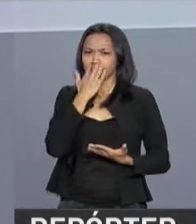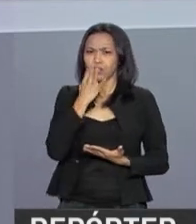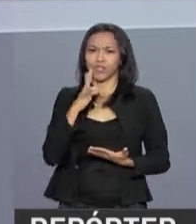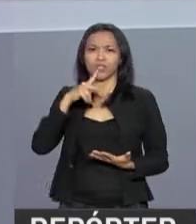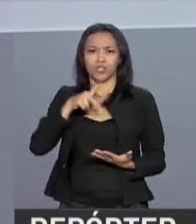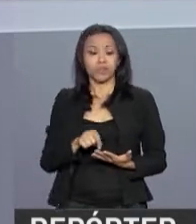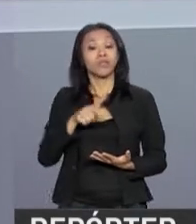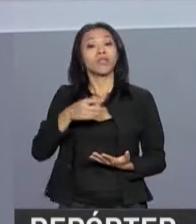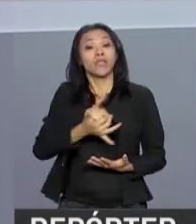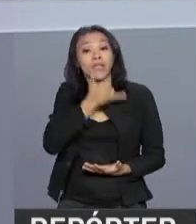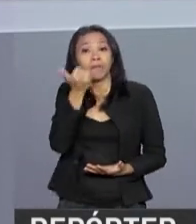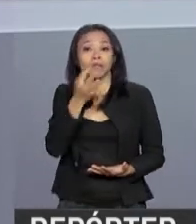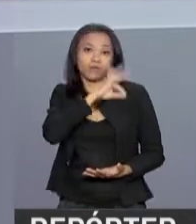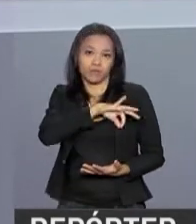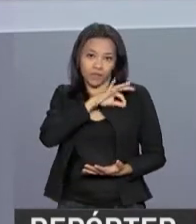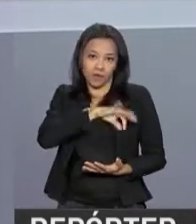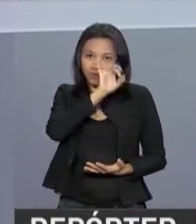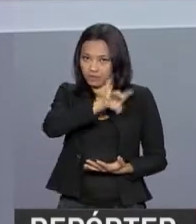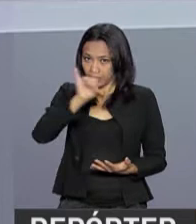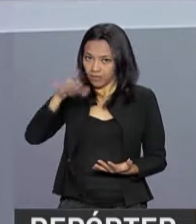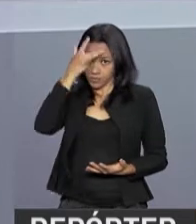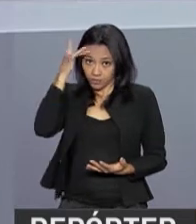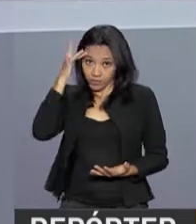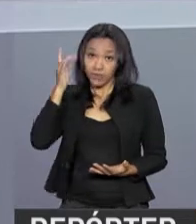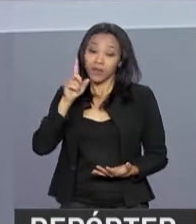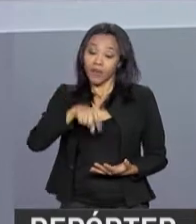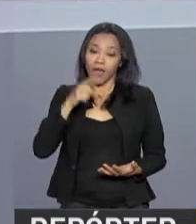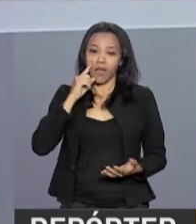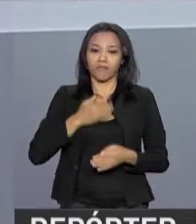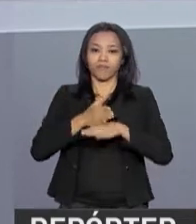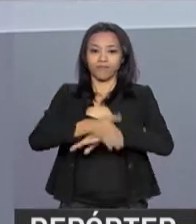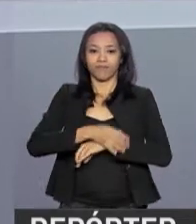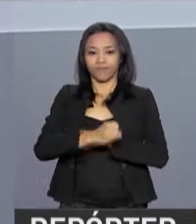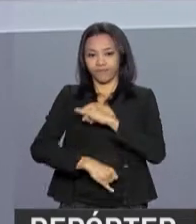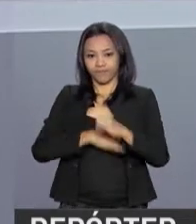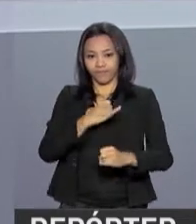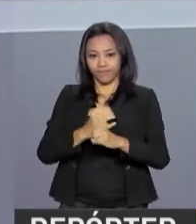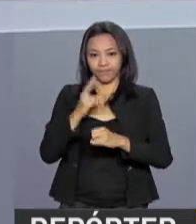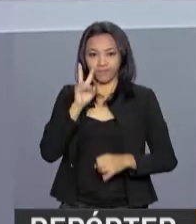renda familiar do candidato. Os detalhes estão em